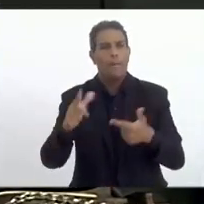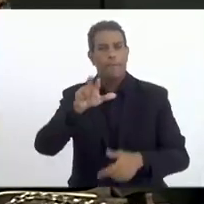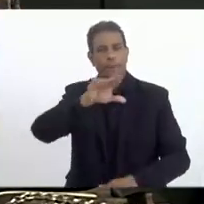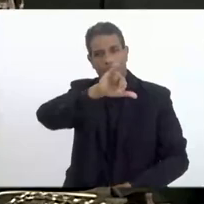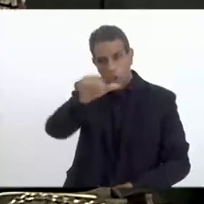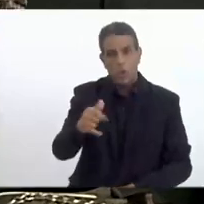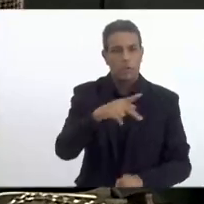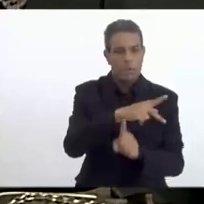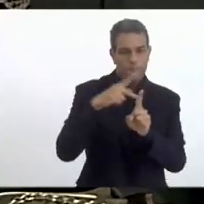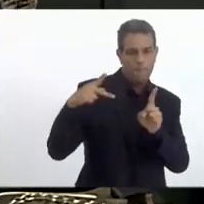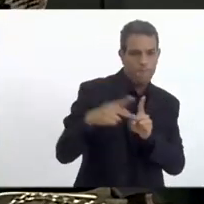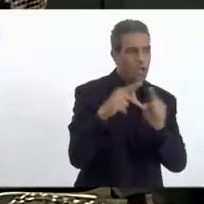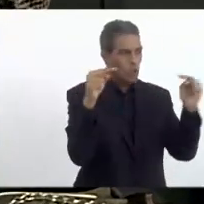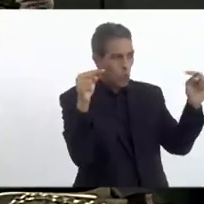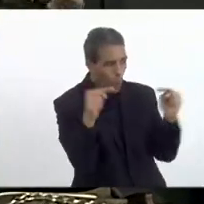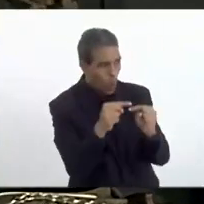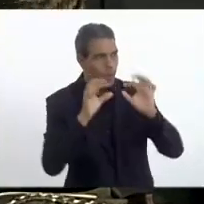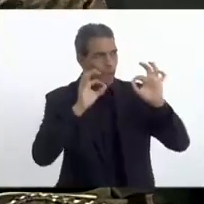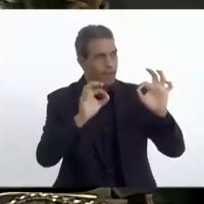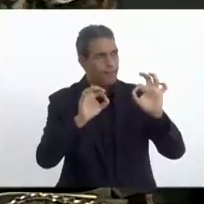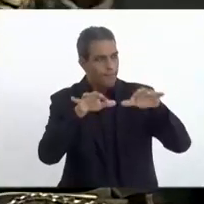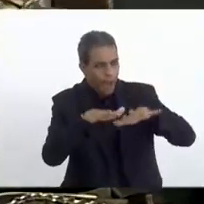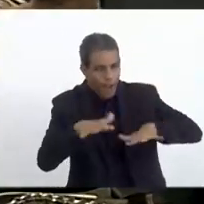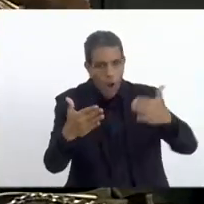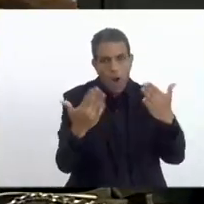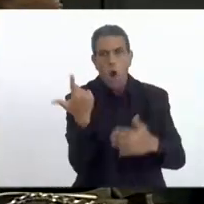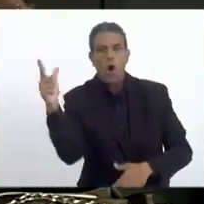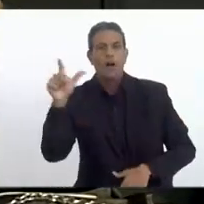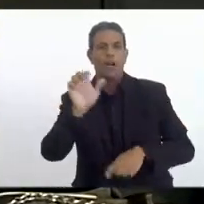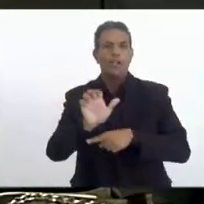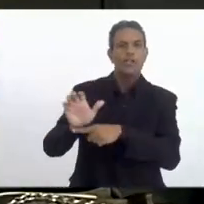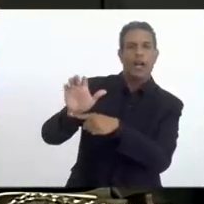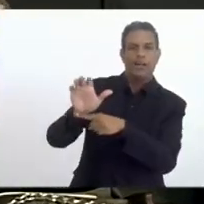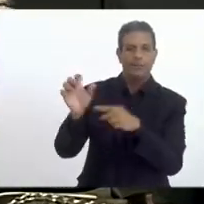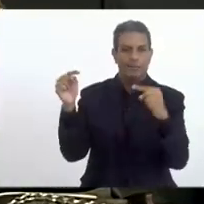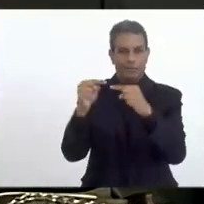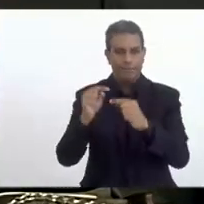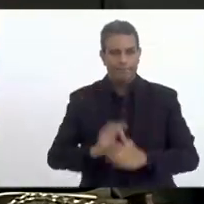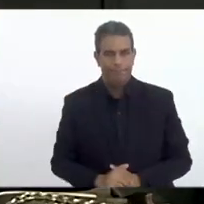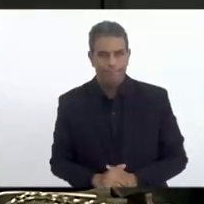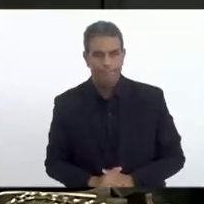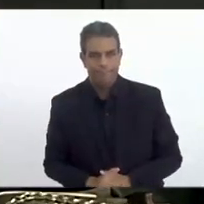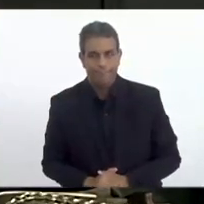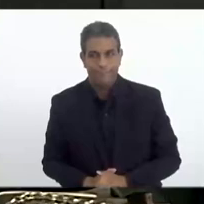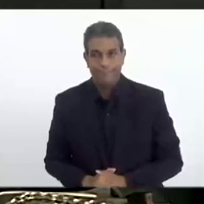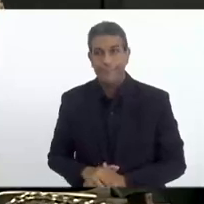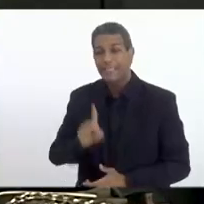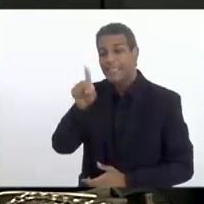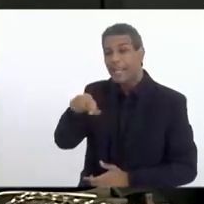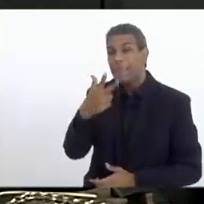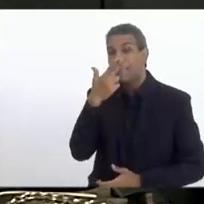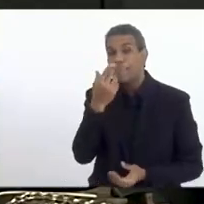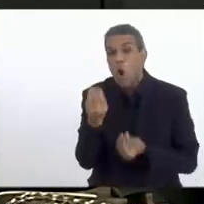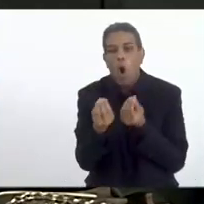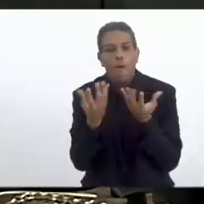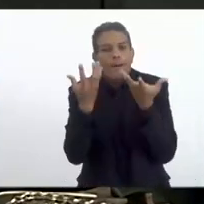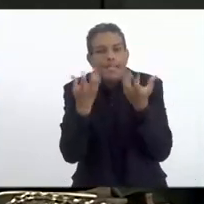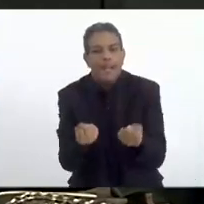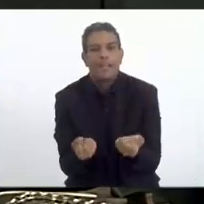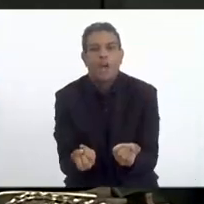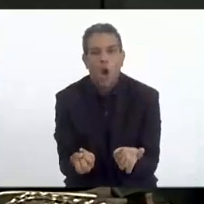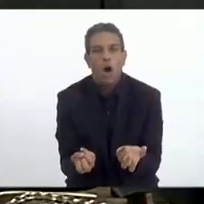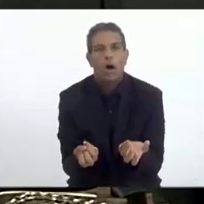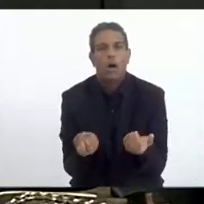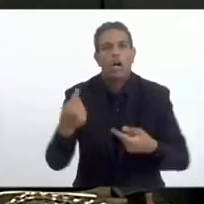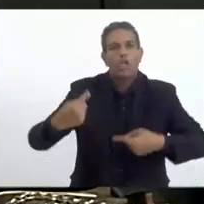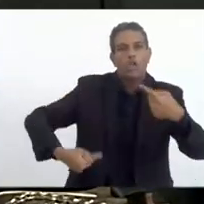Previdência ele é parâmetro para outros estados do Brasil. Assim, não dá para aceitar